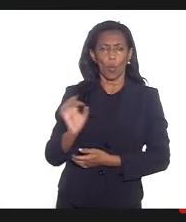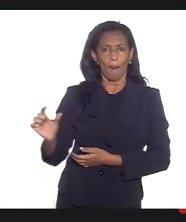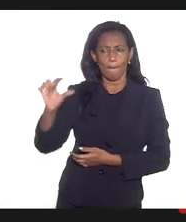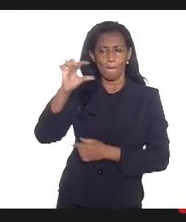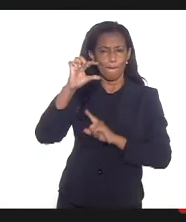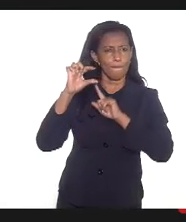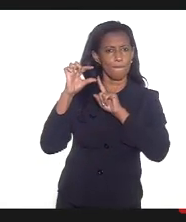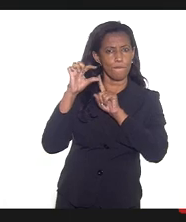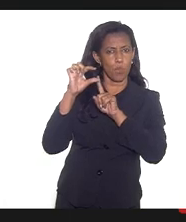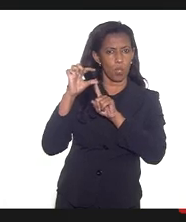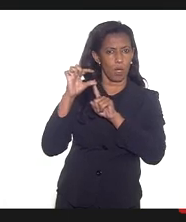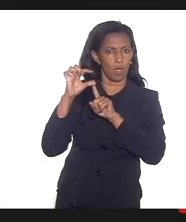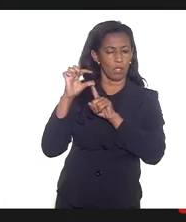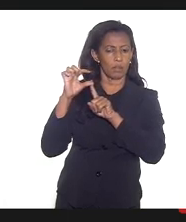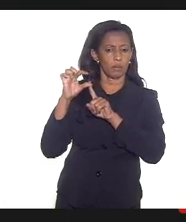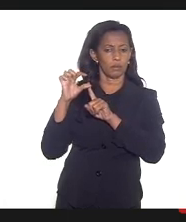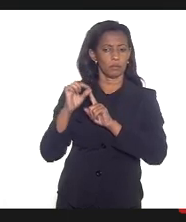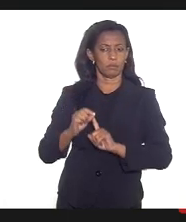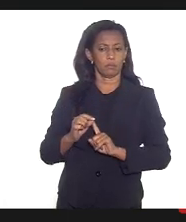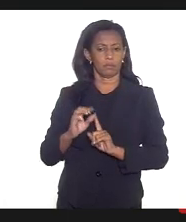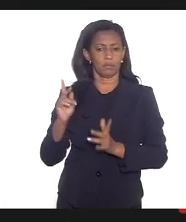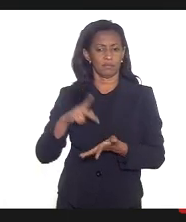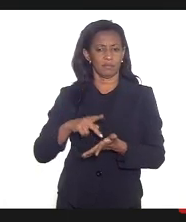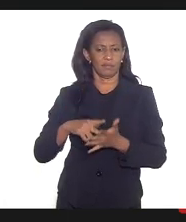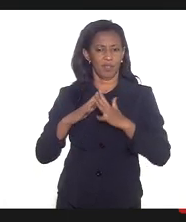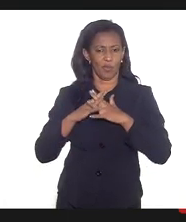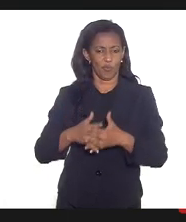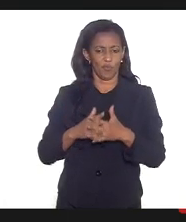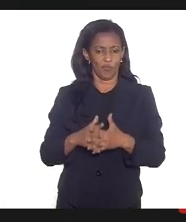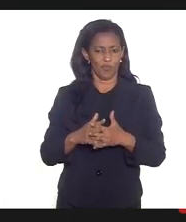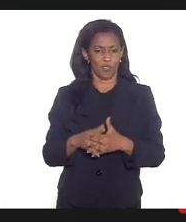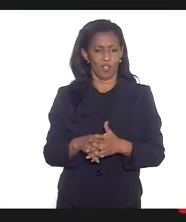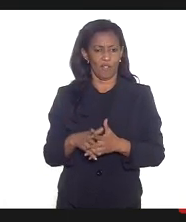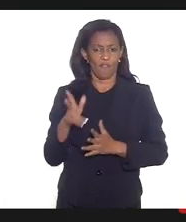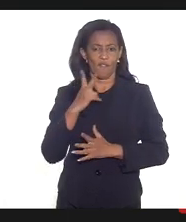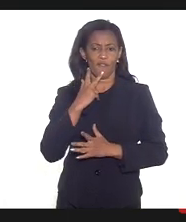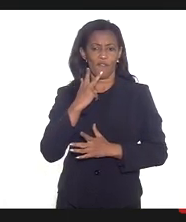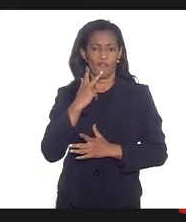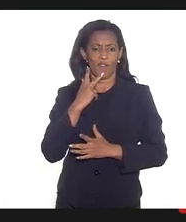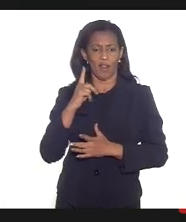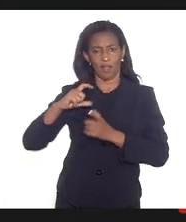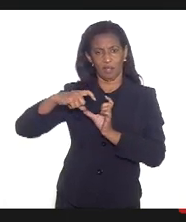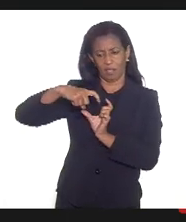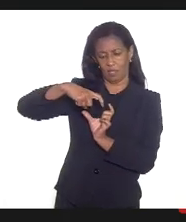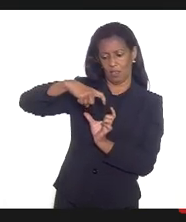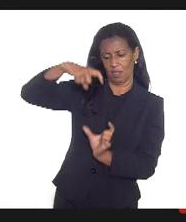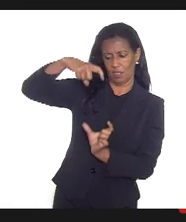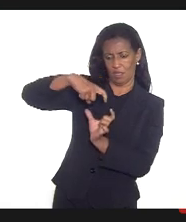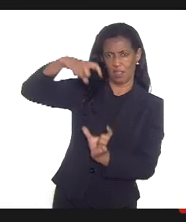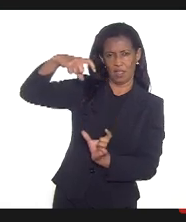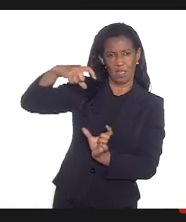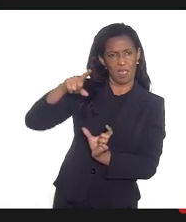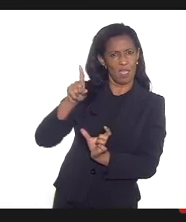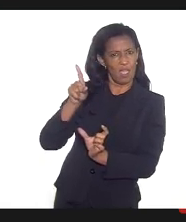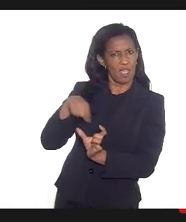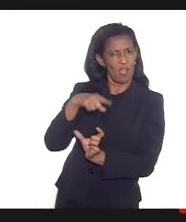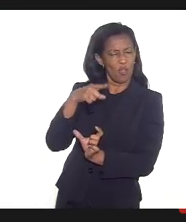verdade há uma confusão é quer dizer assim que Assassinas contraindicam